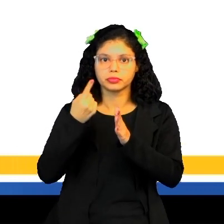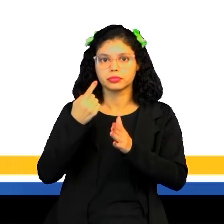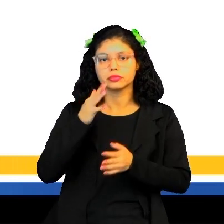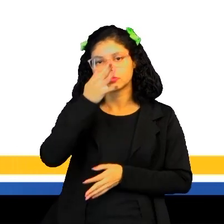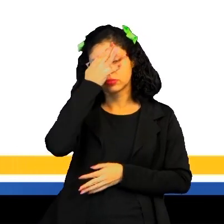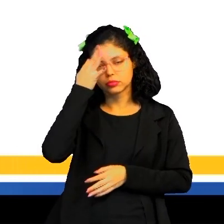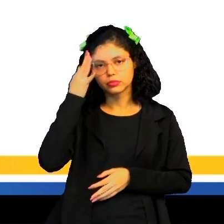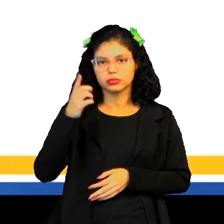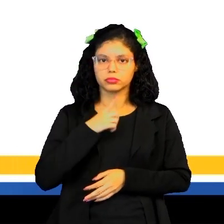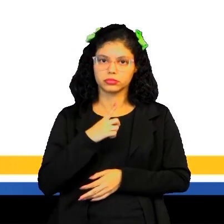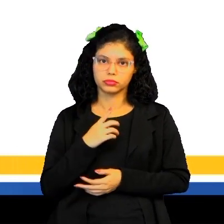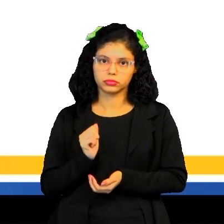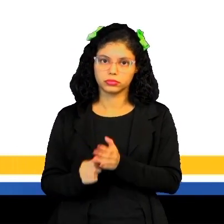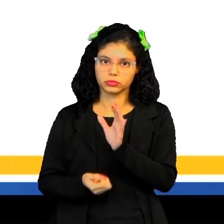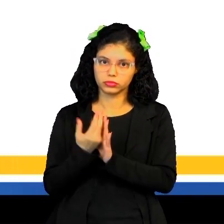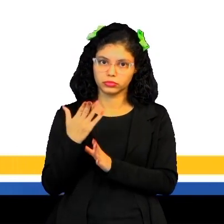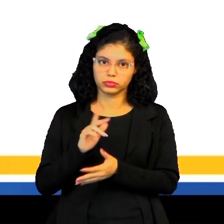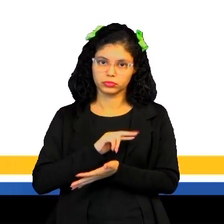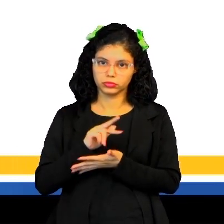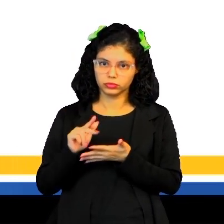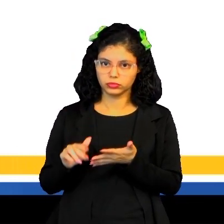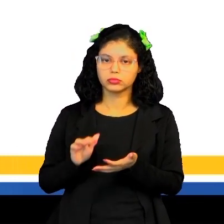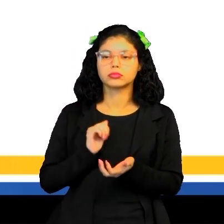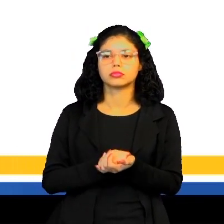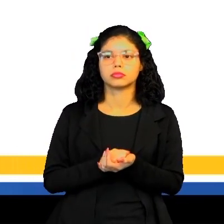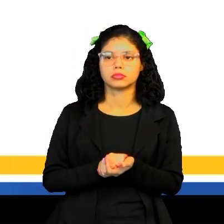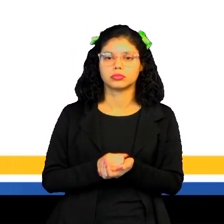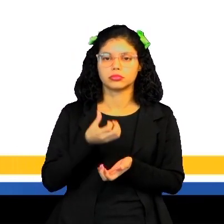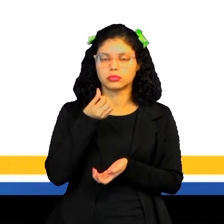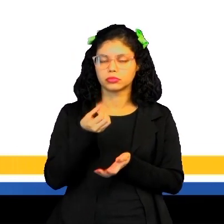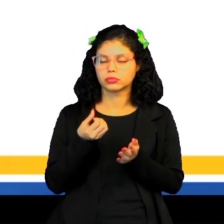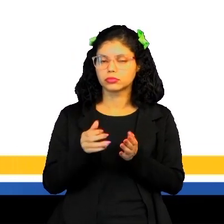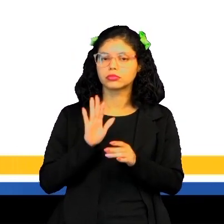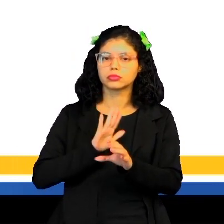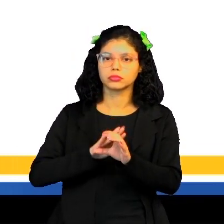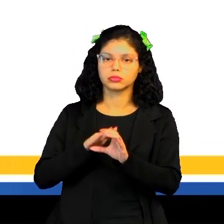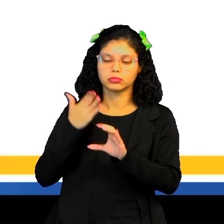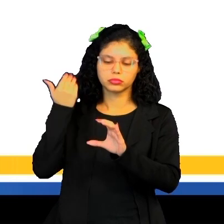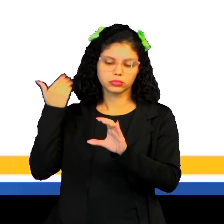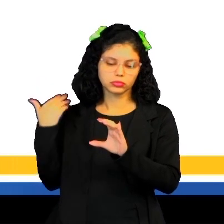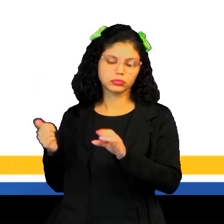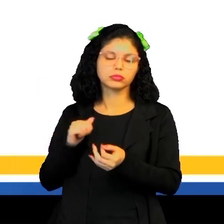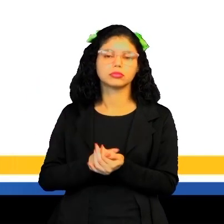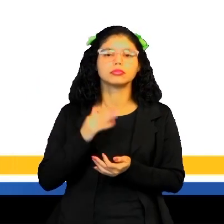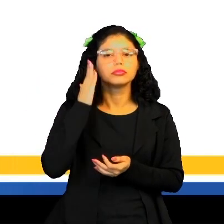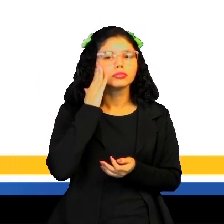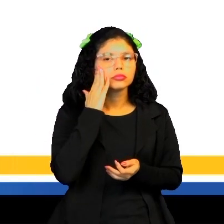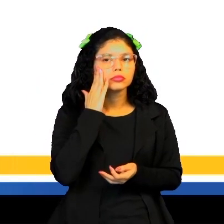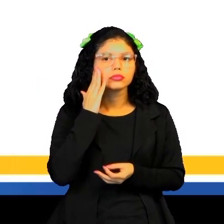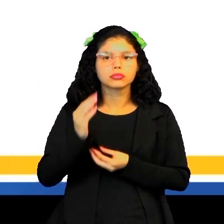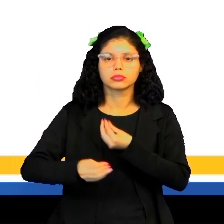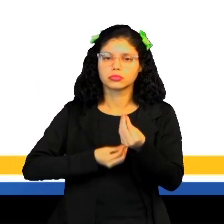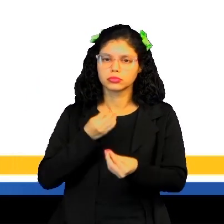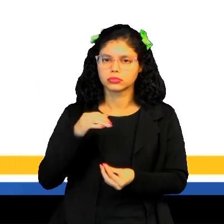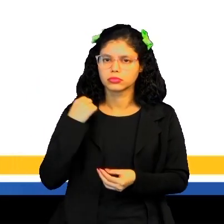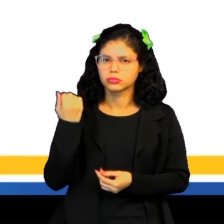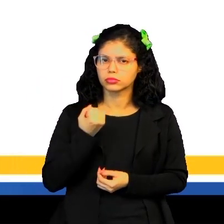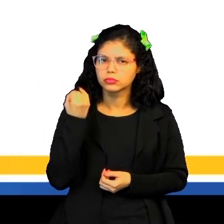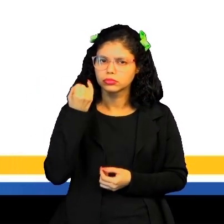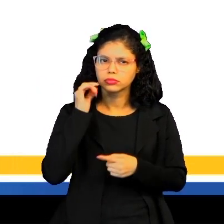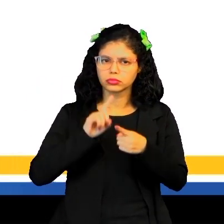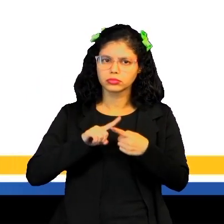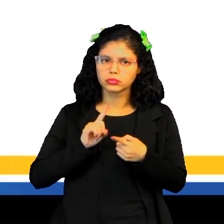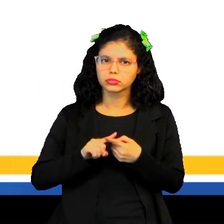primeiros filósofos teriam surgido por volta, do século 6 a.C. e buscavam compreender, como e por que os